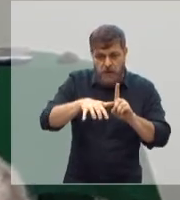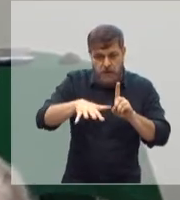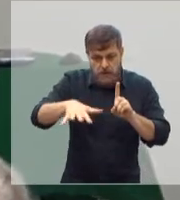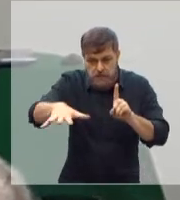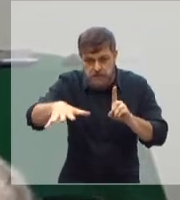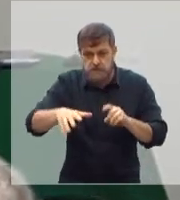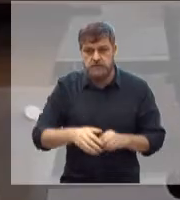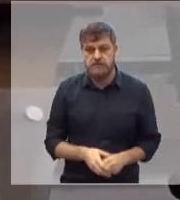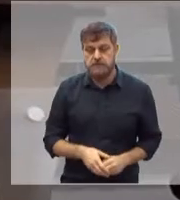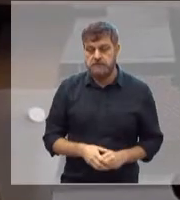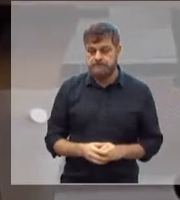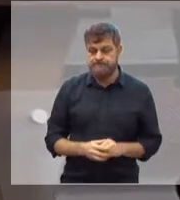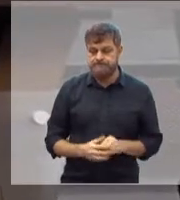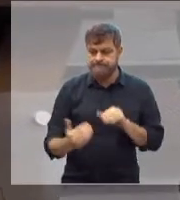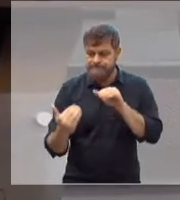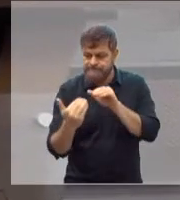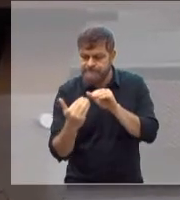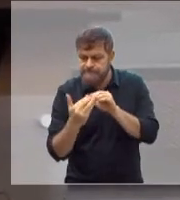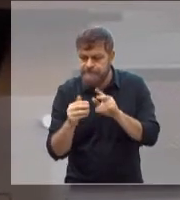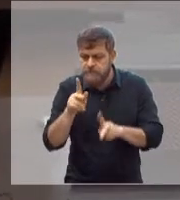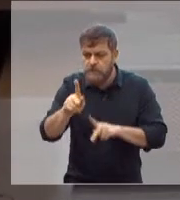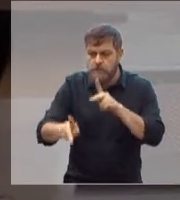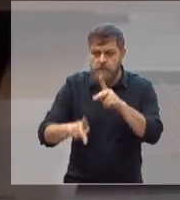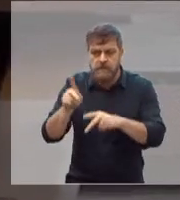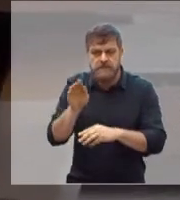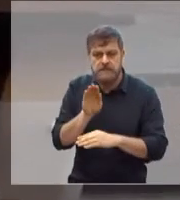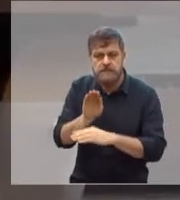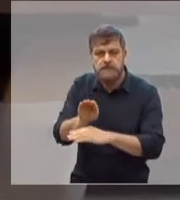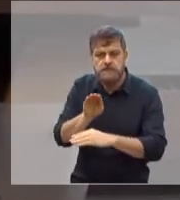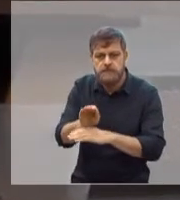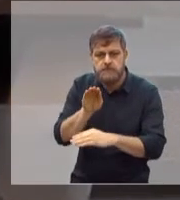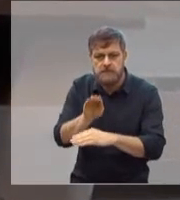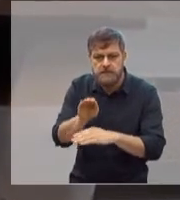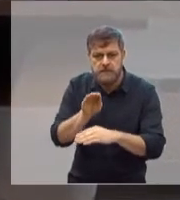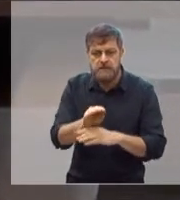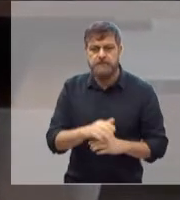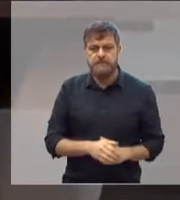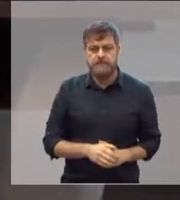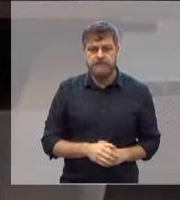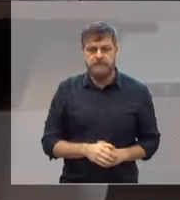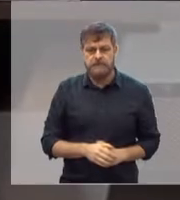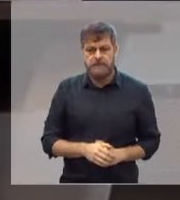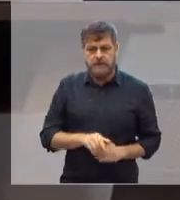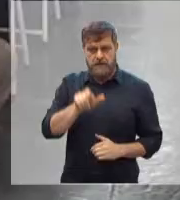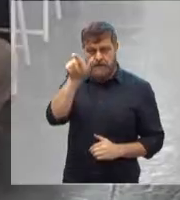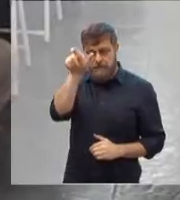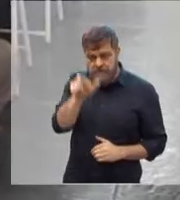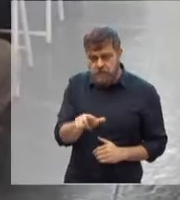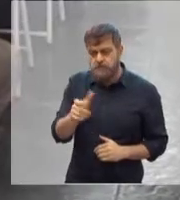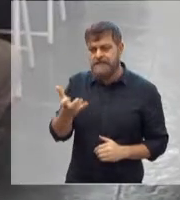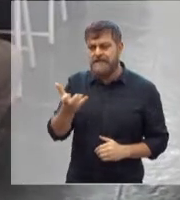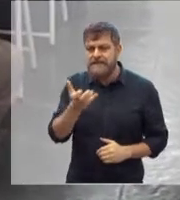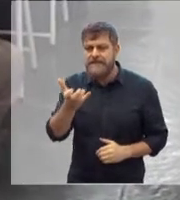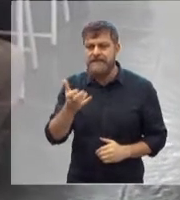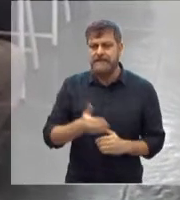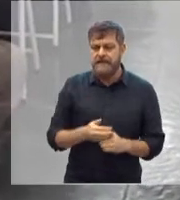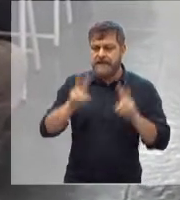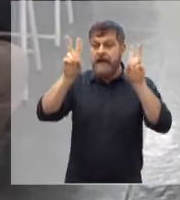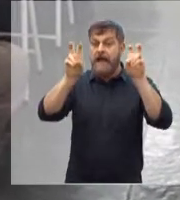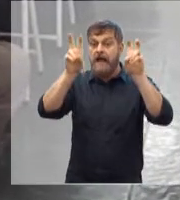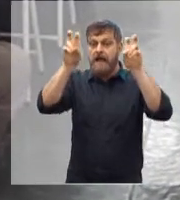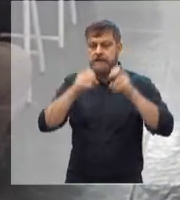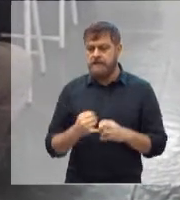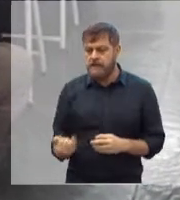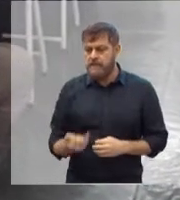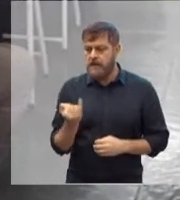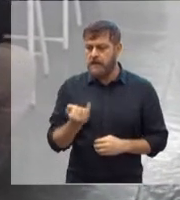agentes que realmente interessam pelo bem-estar da população, que busca e que debate e